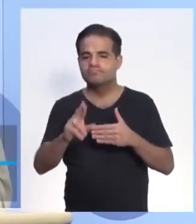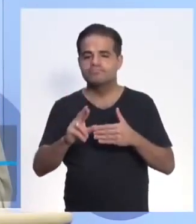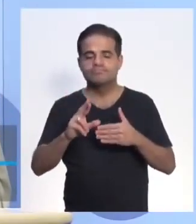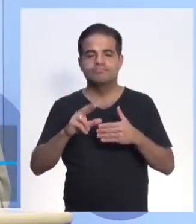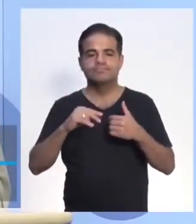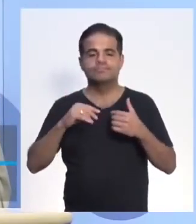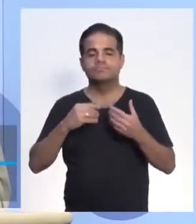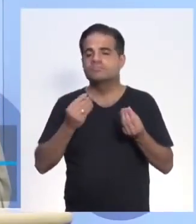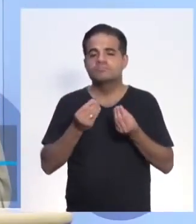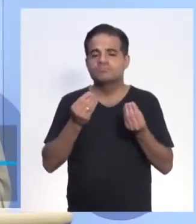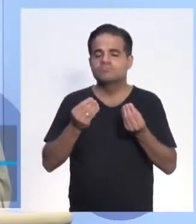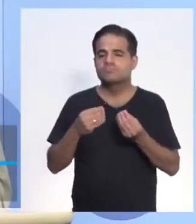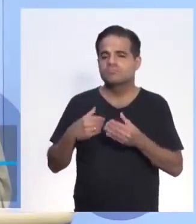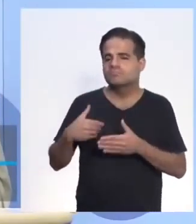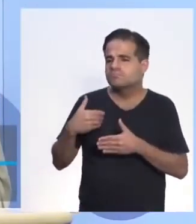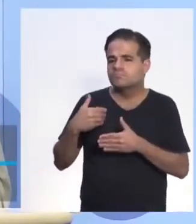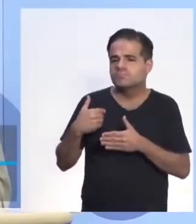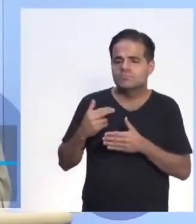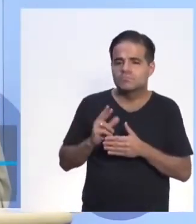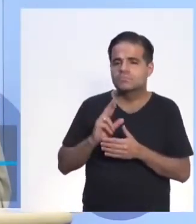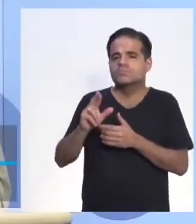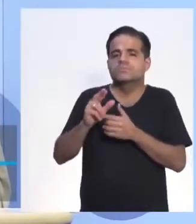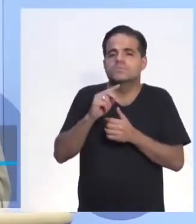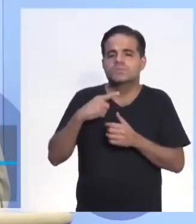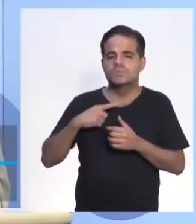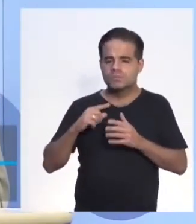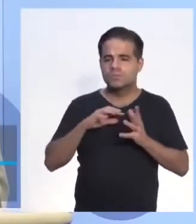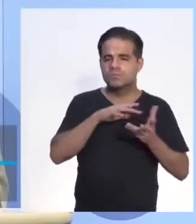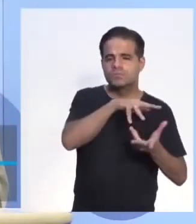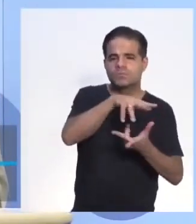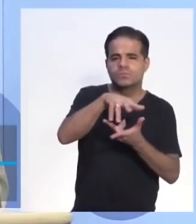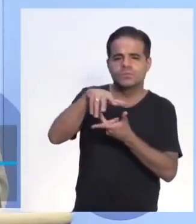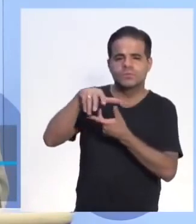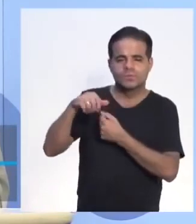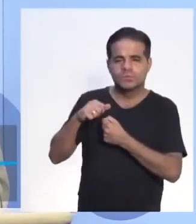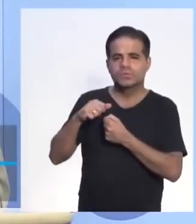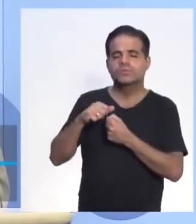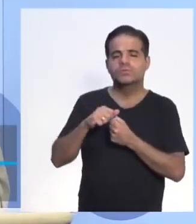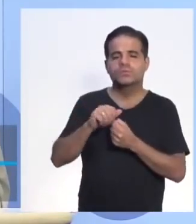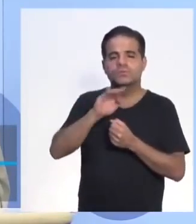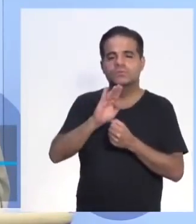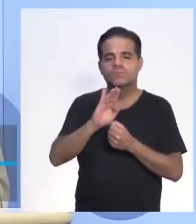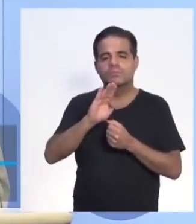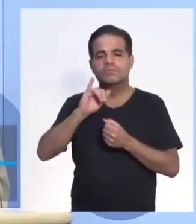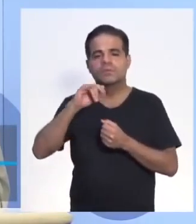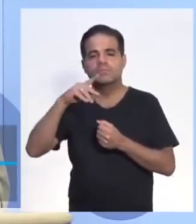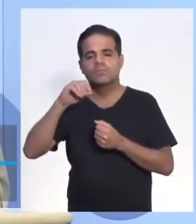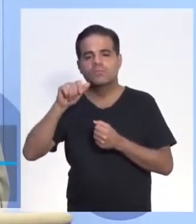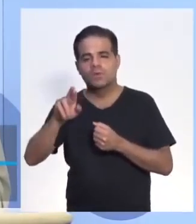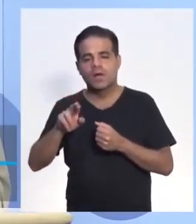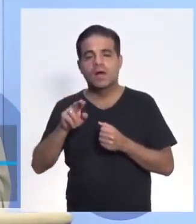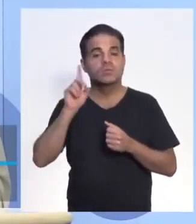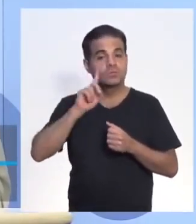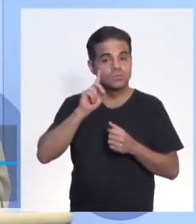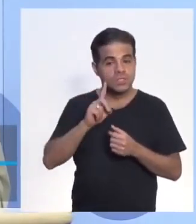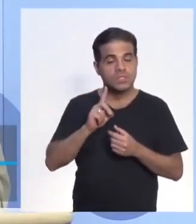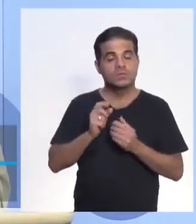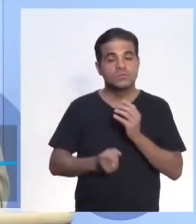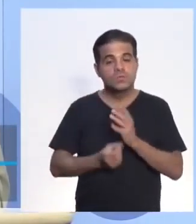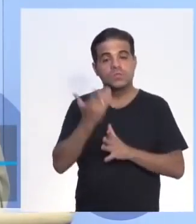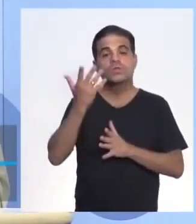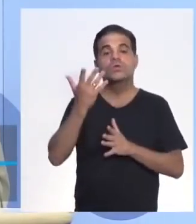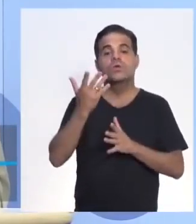seguinte: como consequência, nós temos um mundo bipolarizado. Os Estados Unidos criaram o Plano Marshall para investir nos